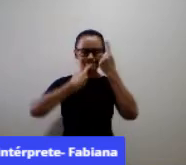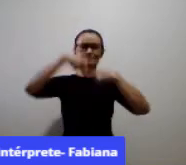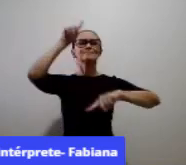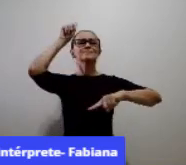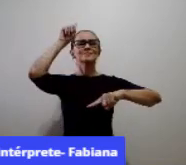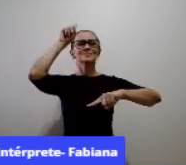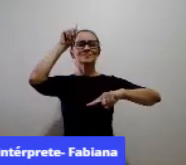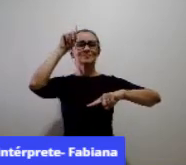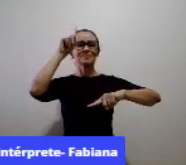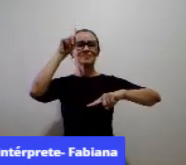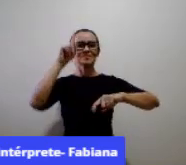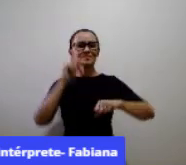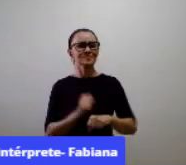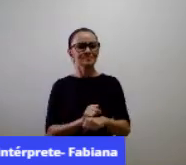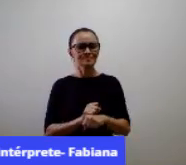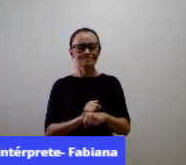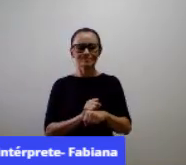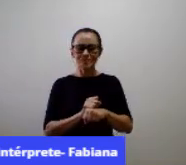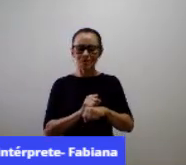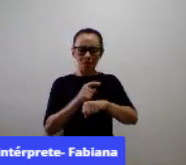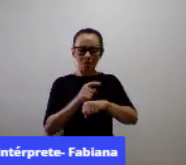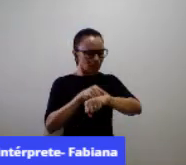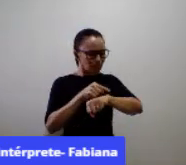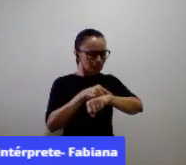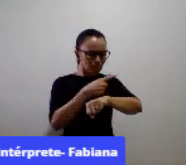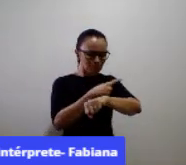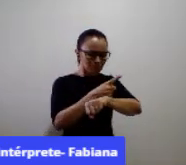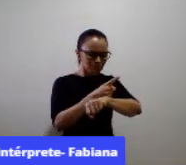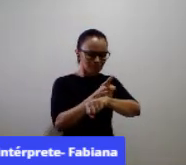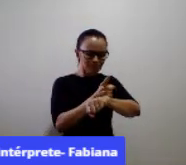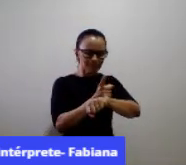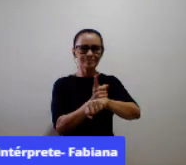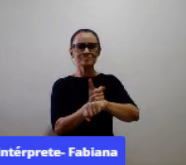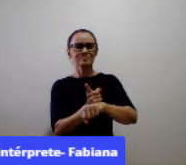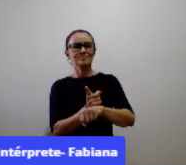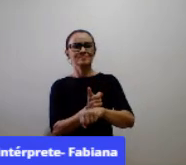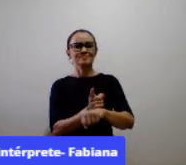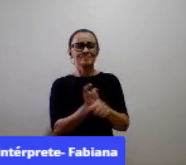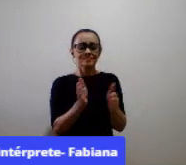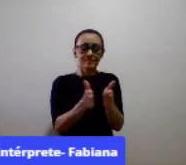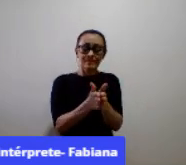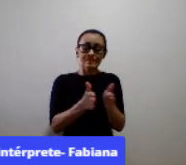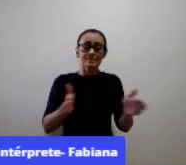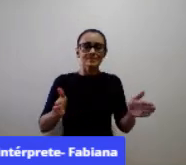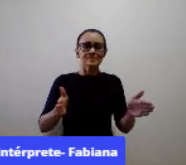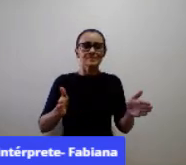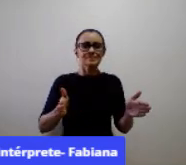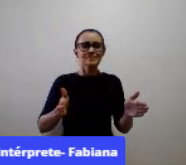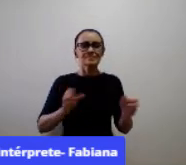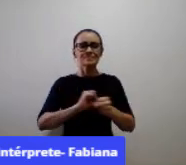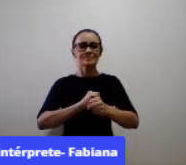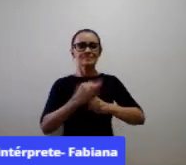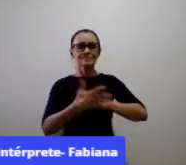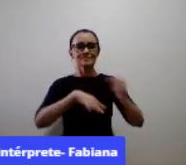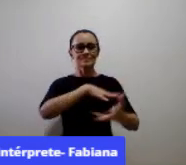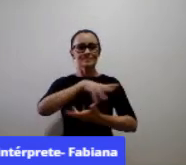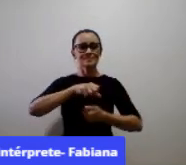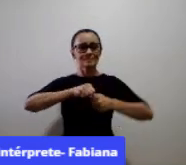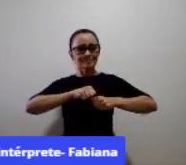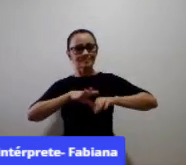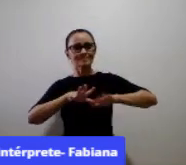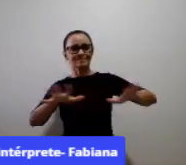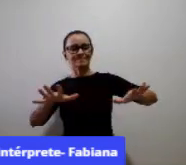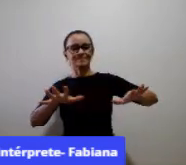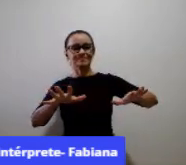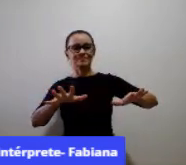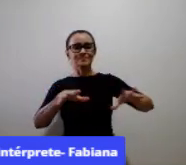a cada atitude nessa situação de pandemia. Nós reinventamos a educação, onde